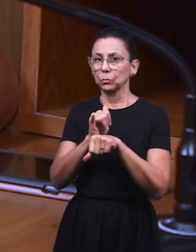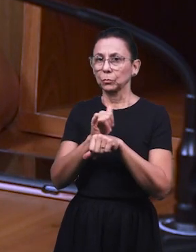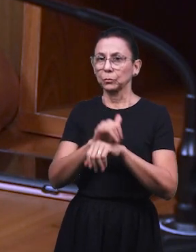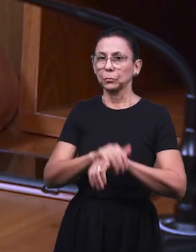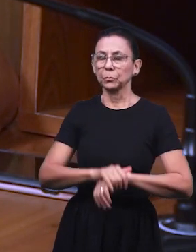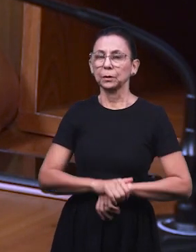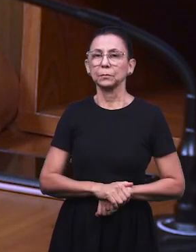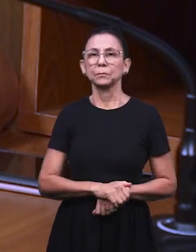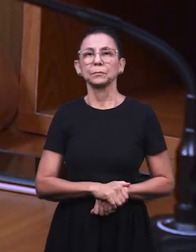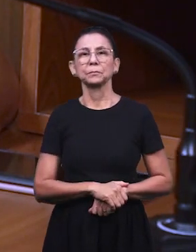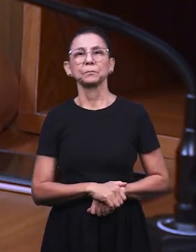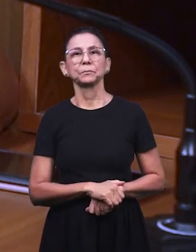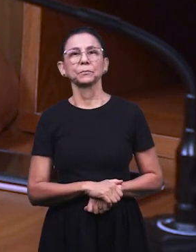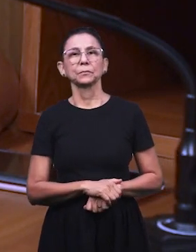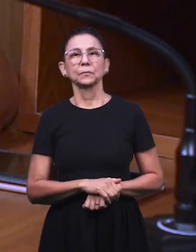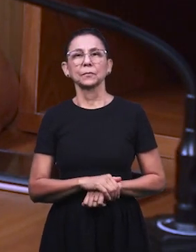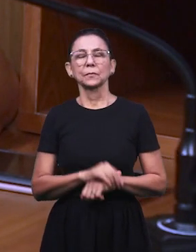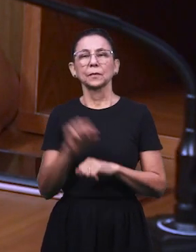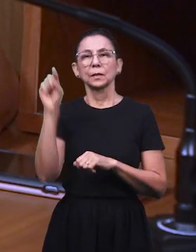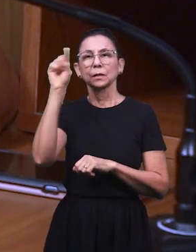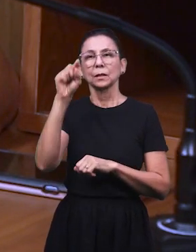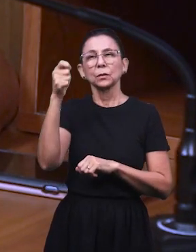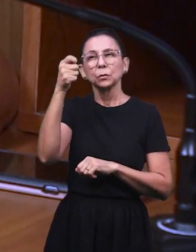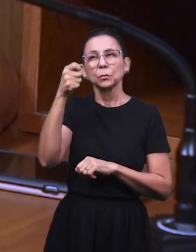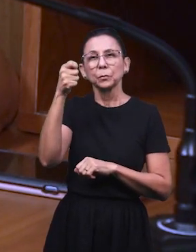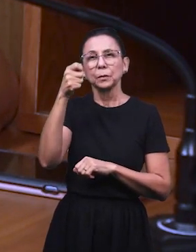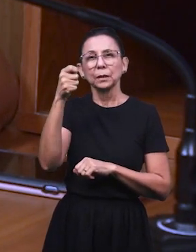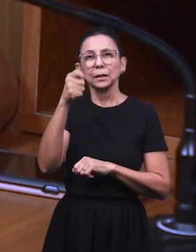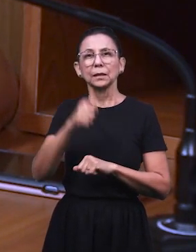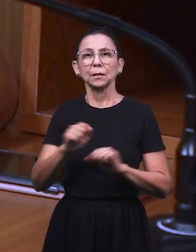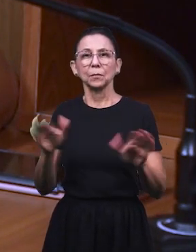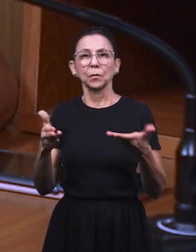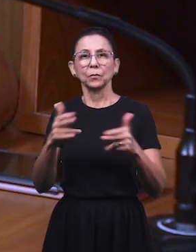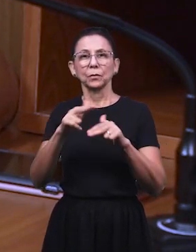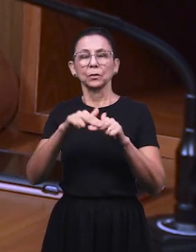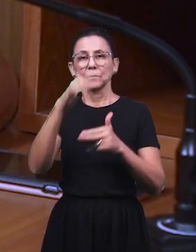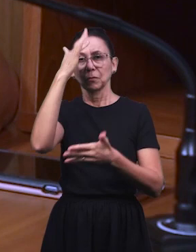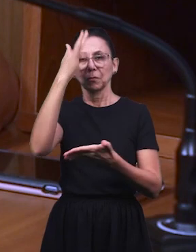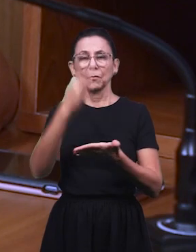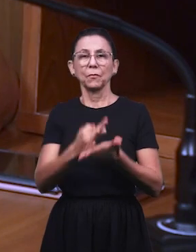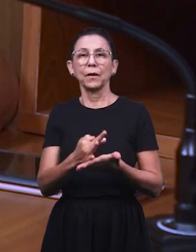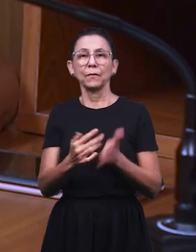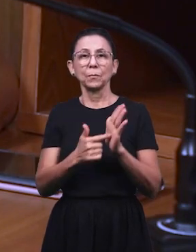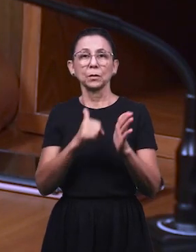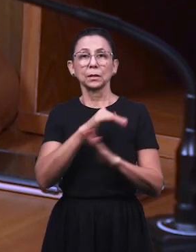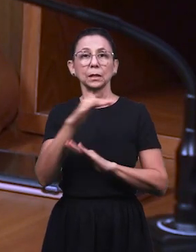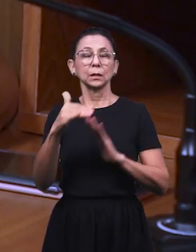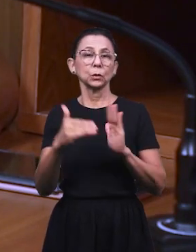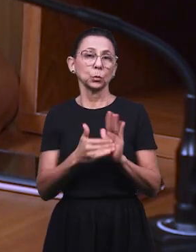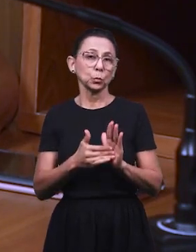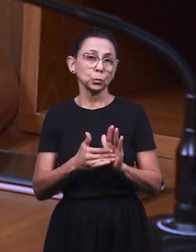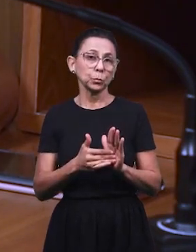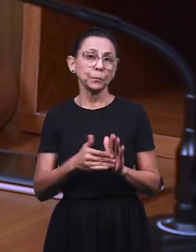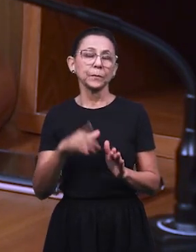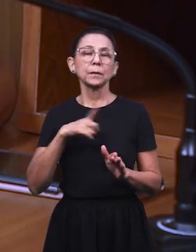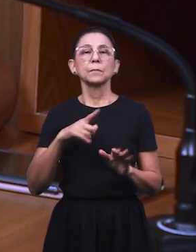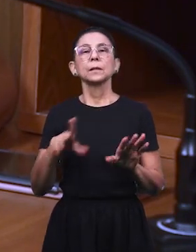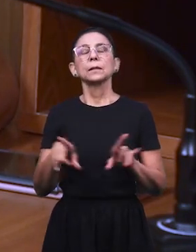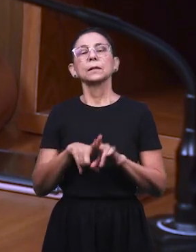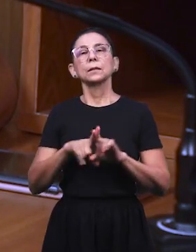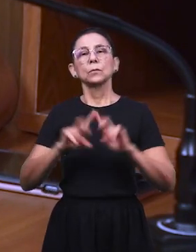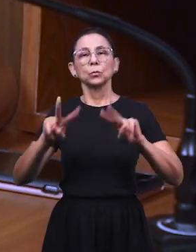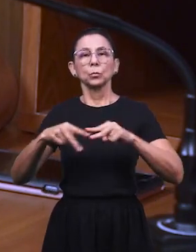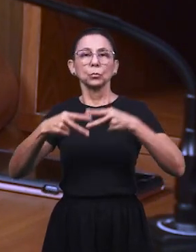no YouTube, digitar Movidos pela Fé. E vai aparecer todos os episódios, é muito fácil. Também tem um